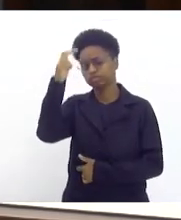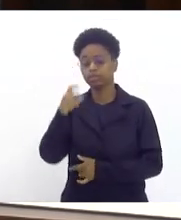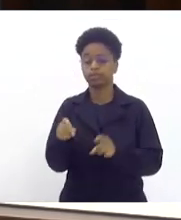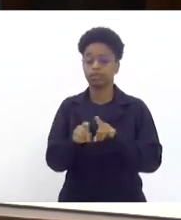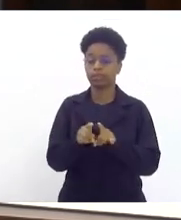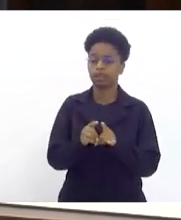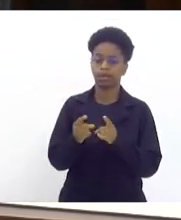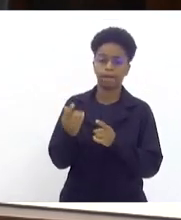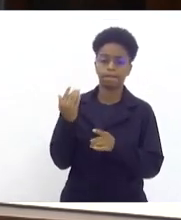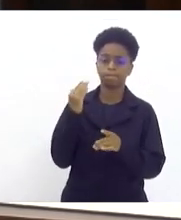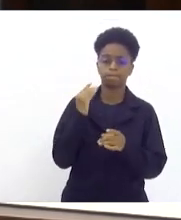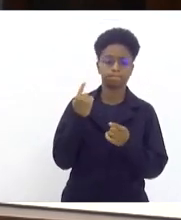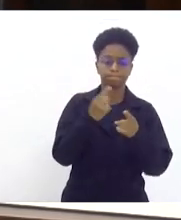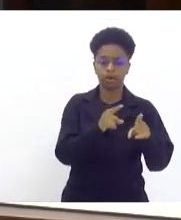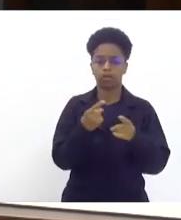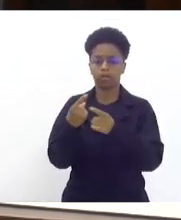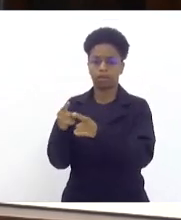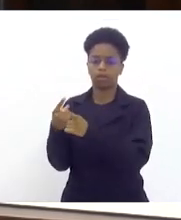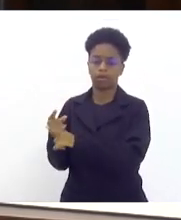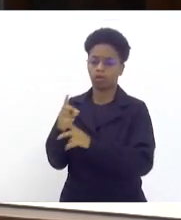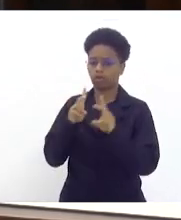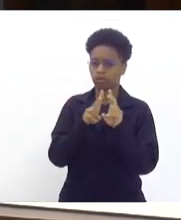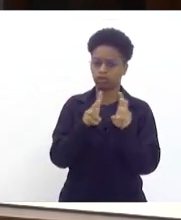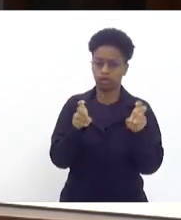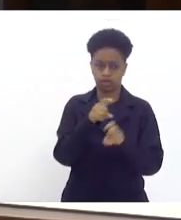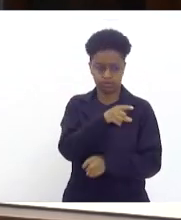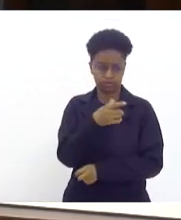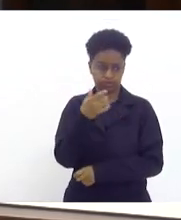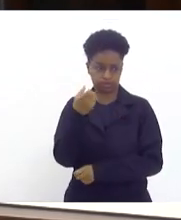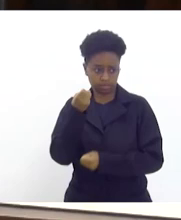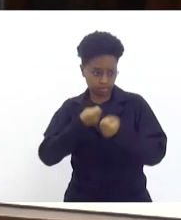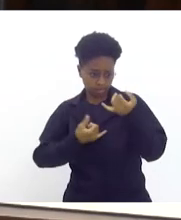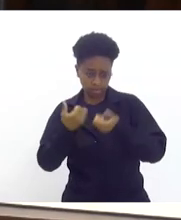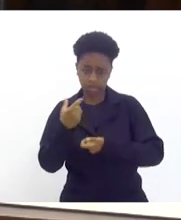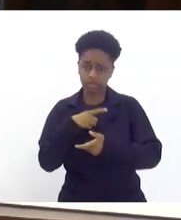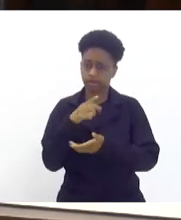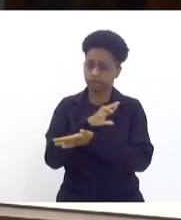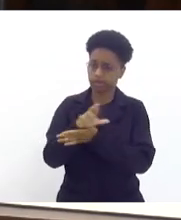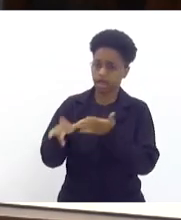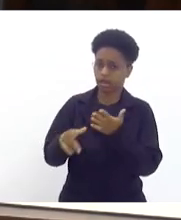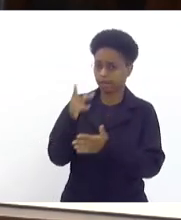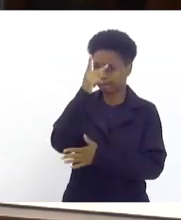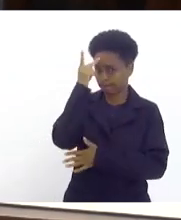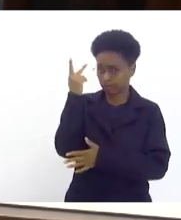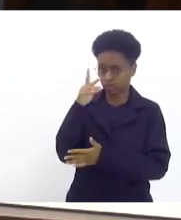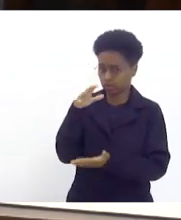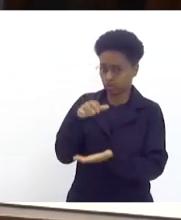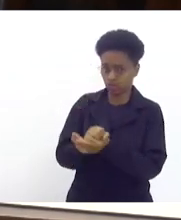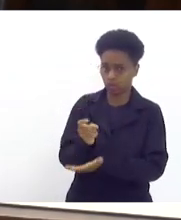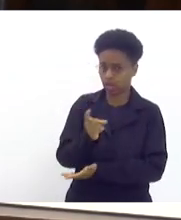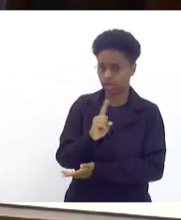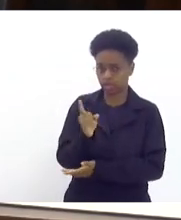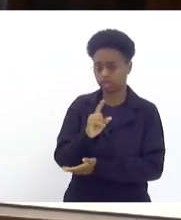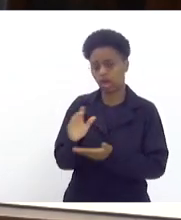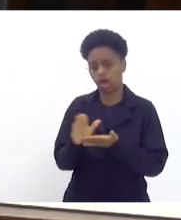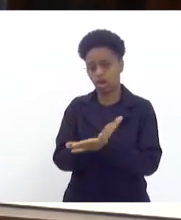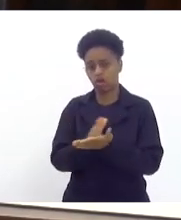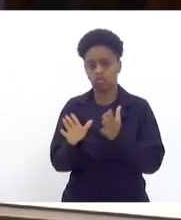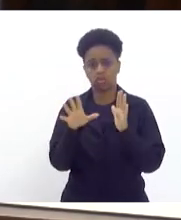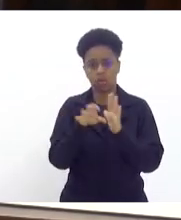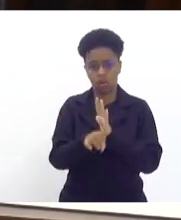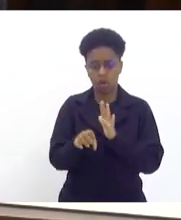temáticas eu escuto relato da senhora sobre Muitas pessoas não registrando certos delitos